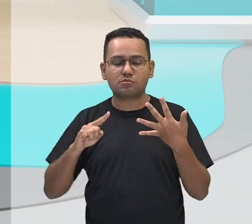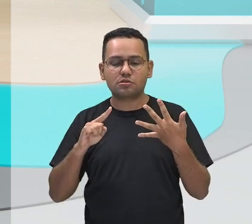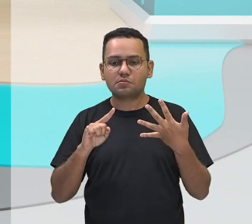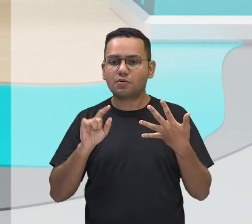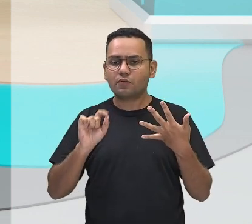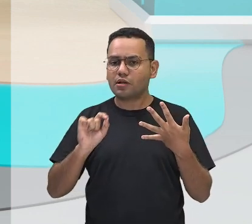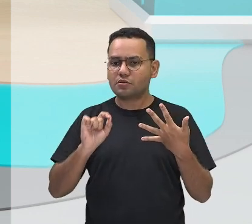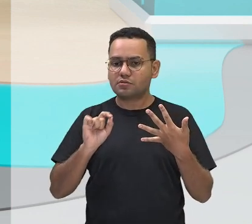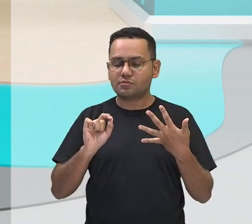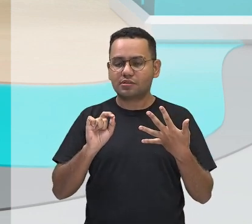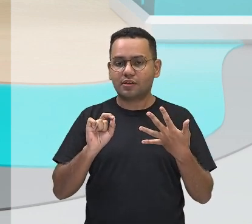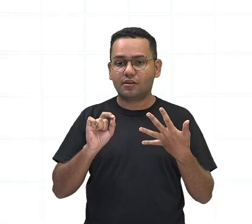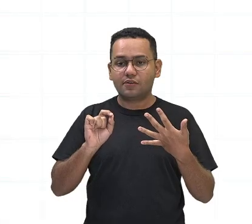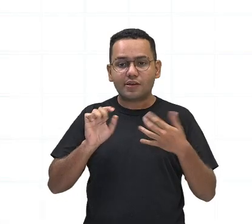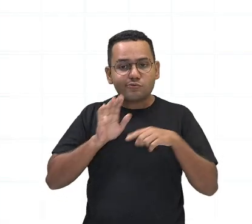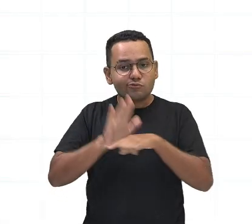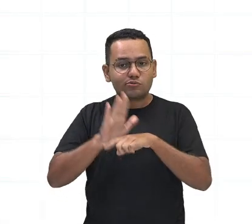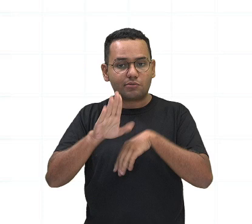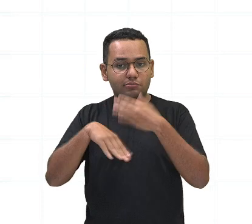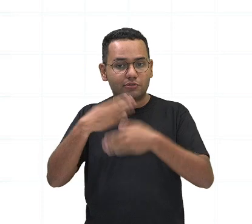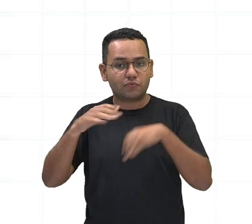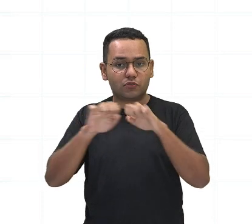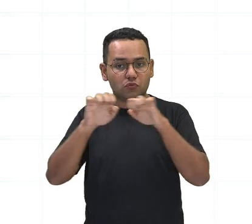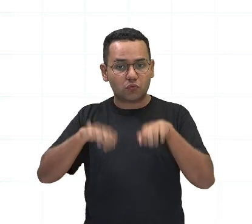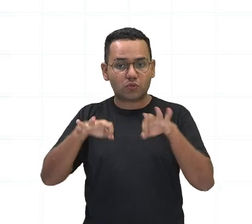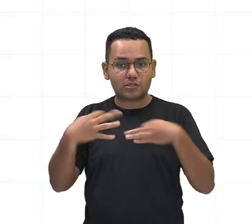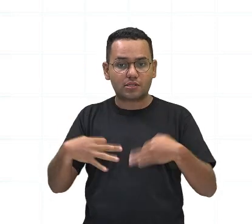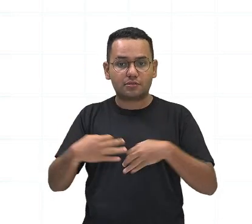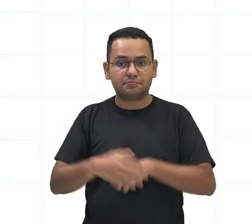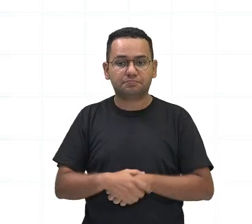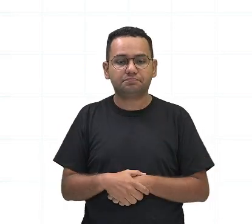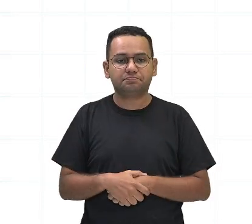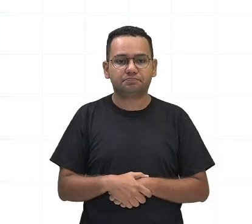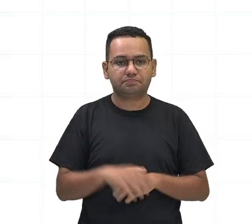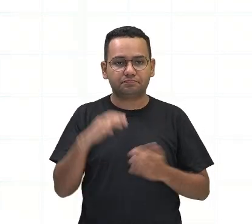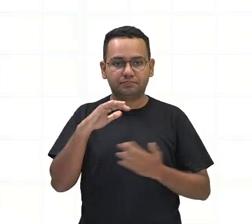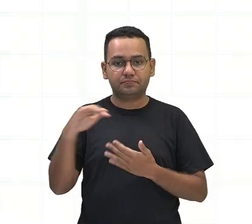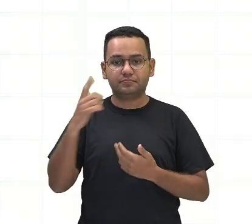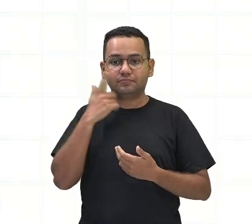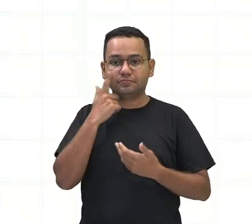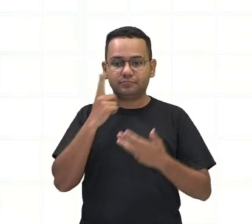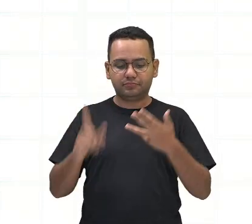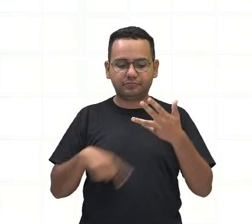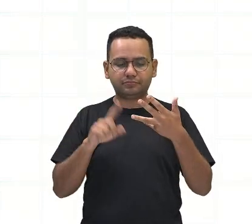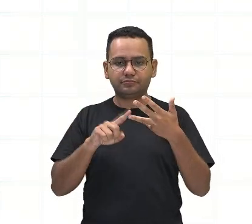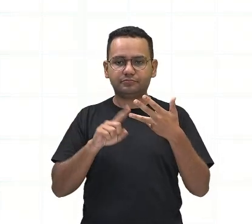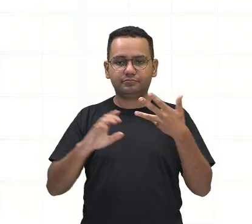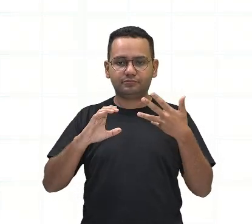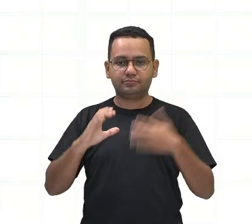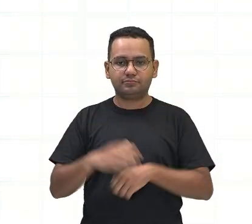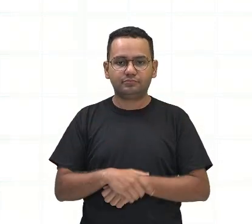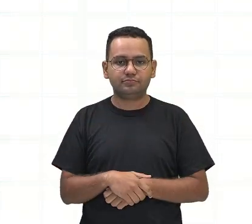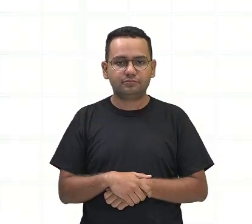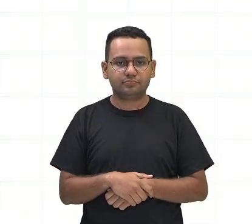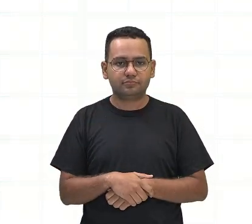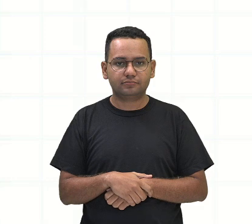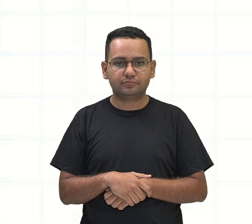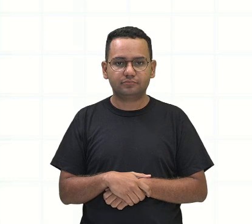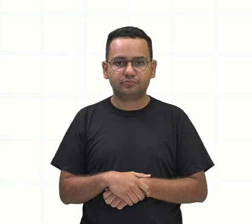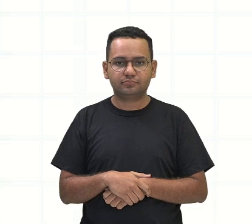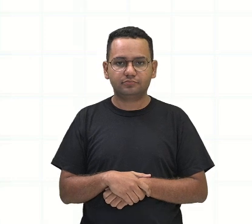sentido. Vamos ver mais dois exemplos, olha só. É possível que Maria tenha feito